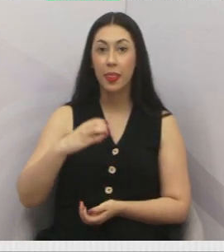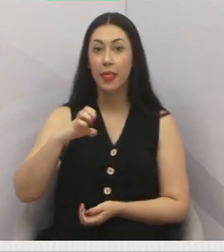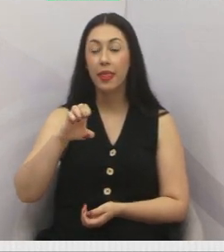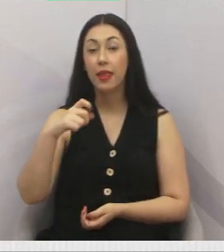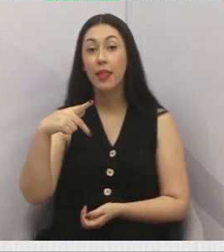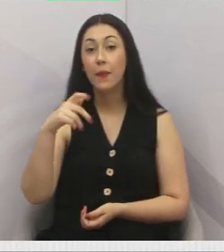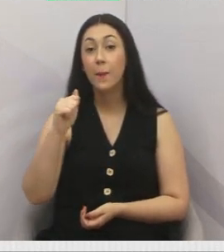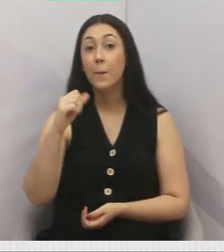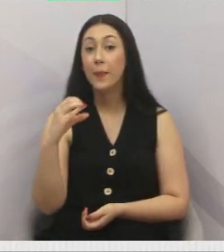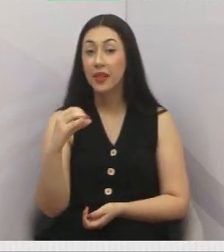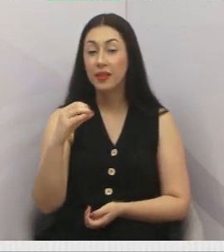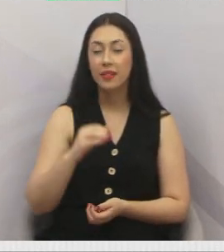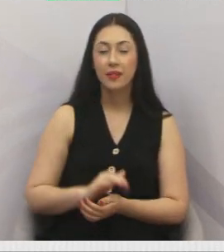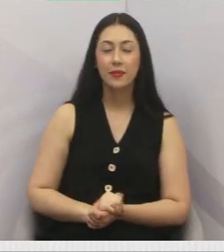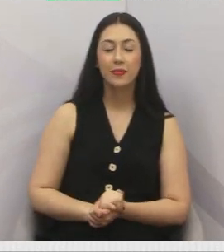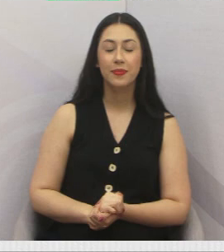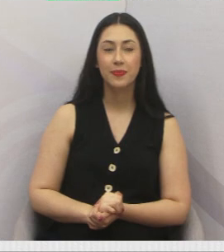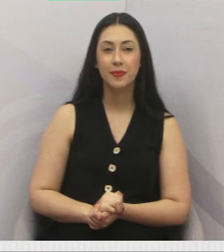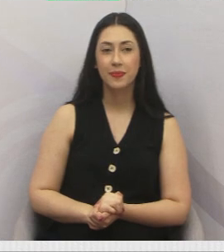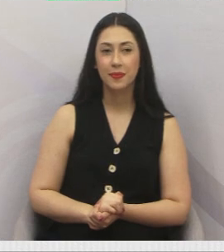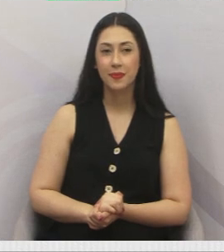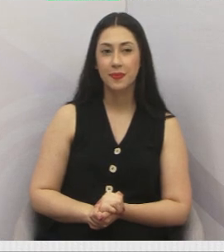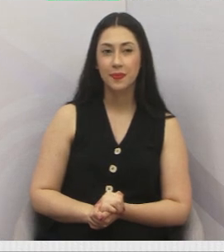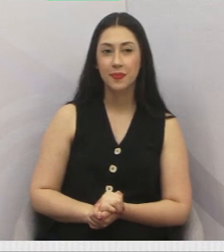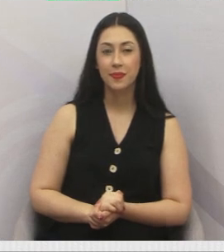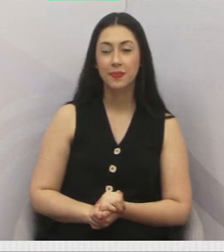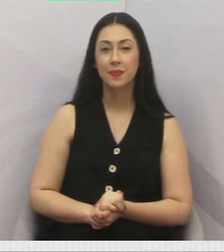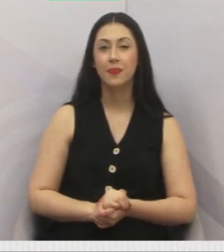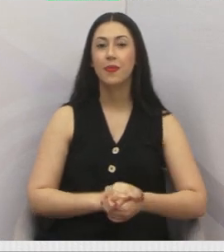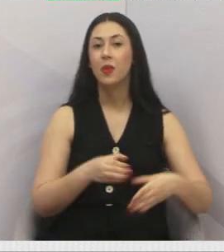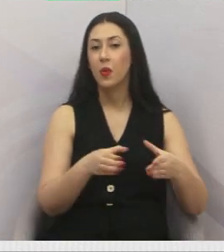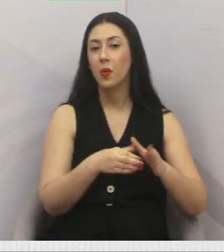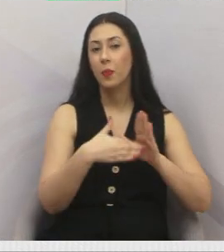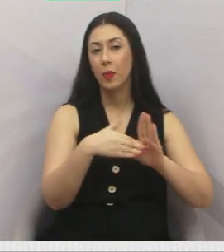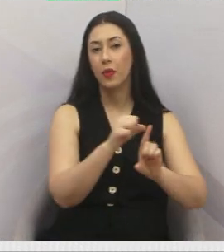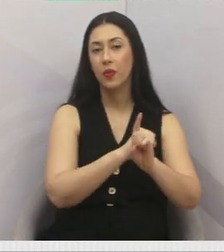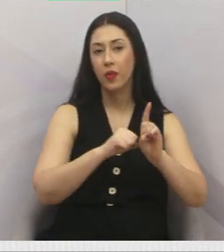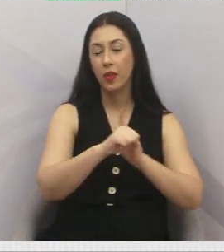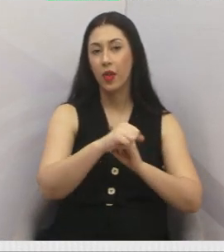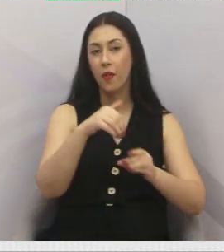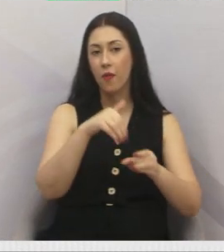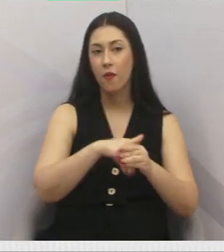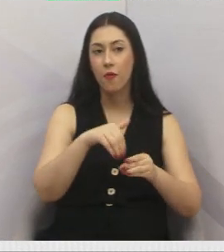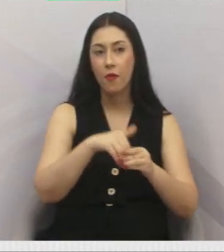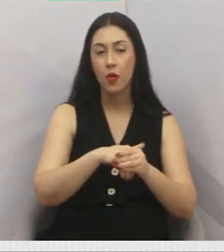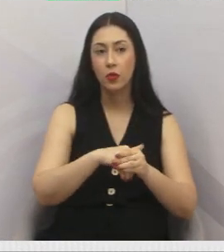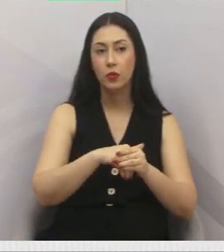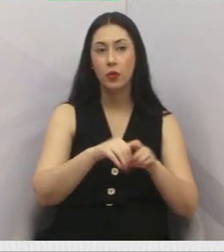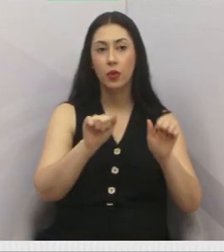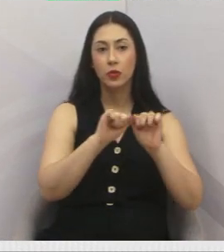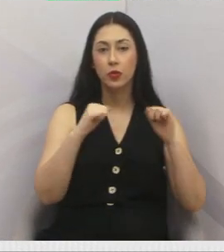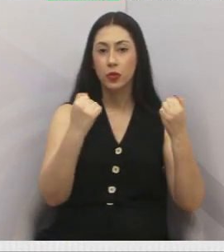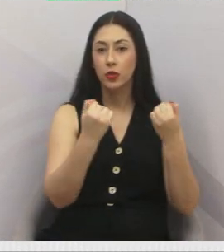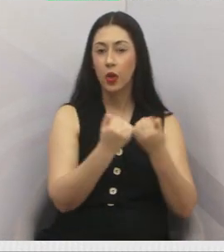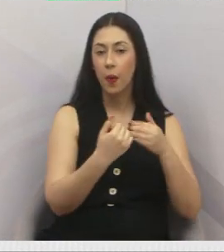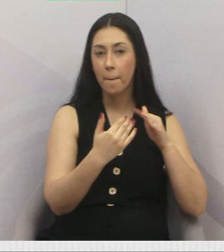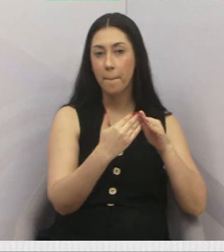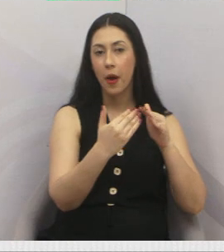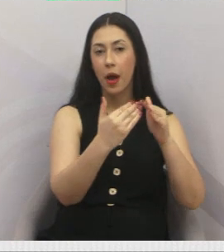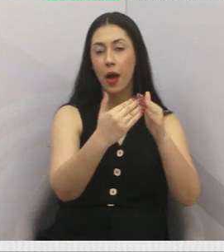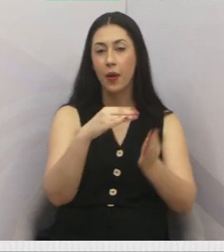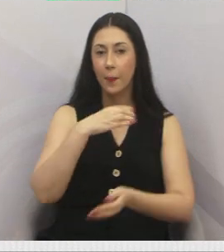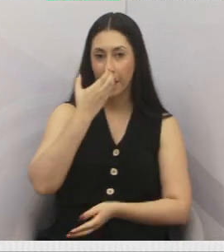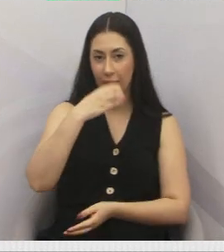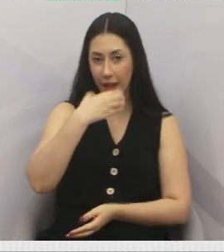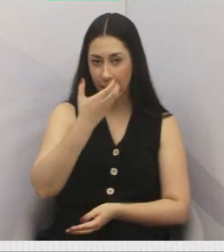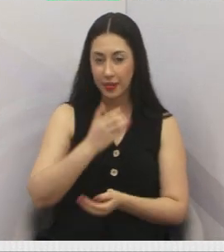CEPAC. Próximo voto. Movimentos populares. Um voto para Associação dos Moradores do Jardim Paraíso e Jardim